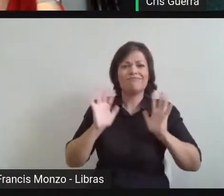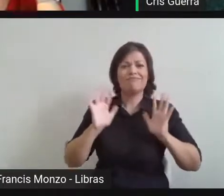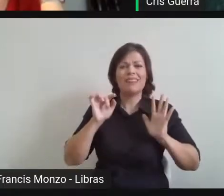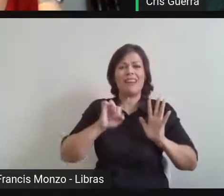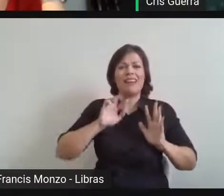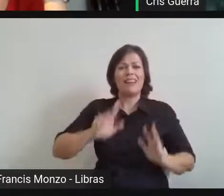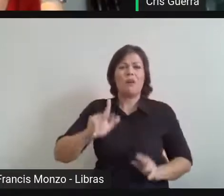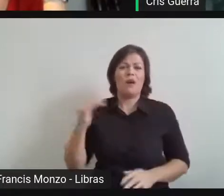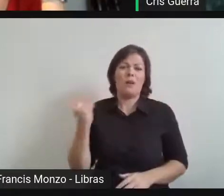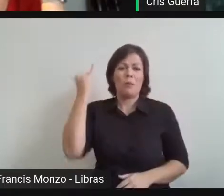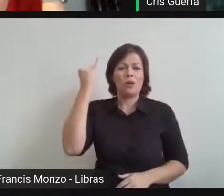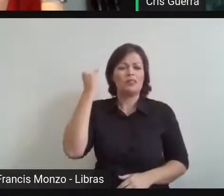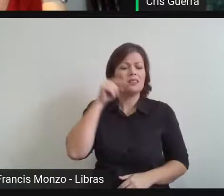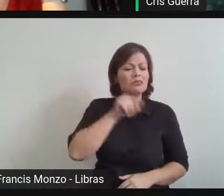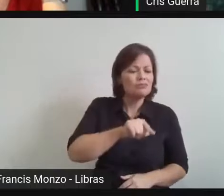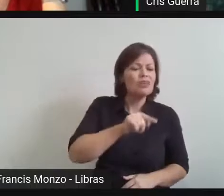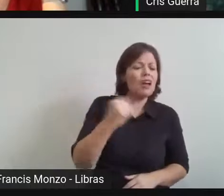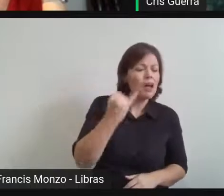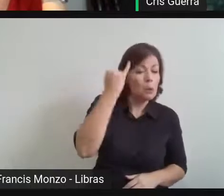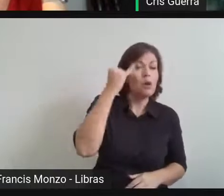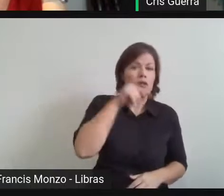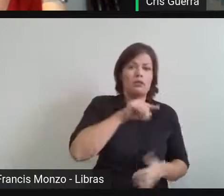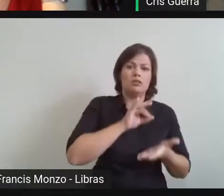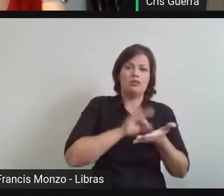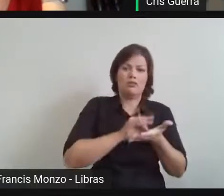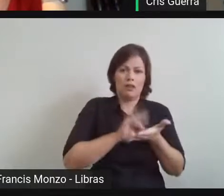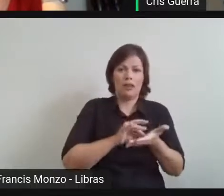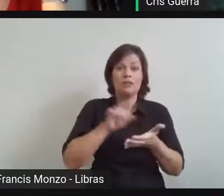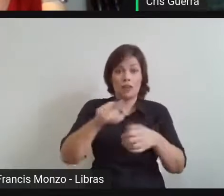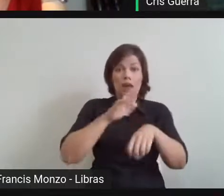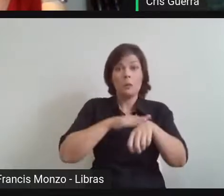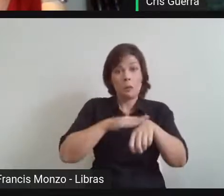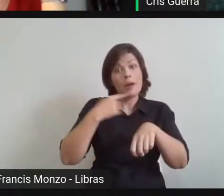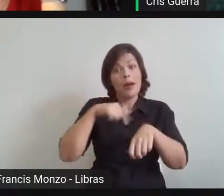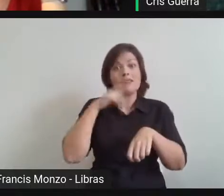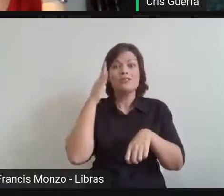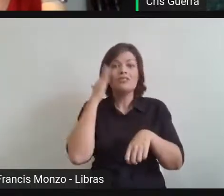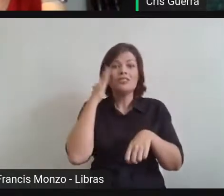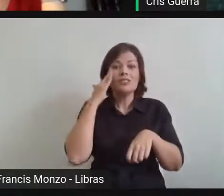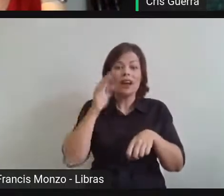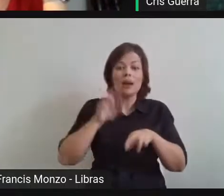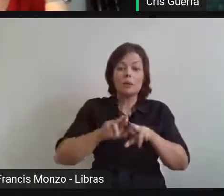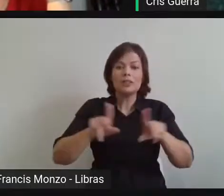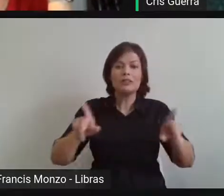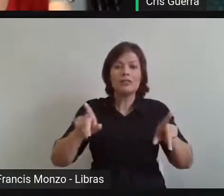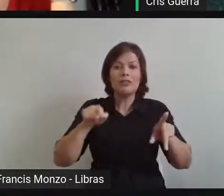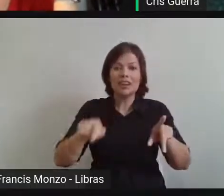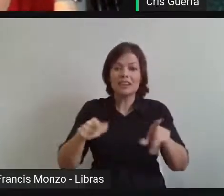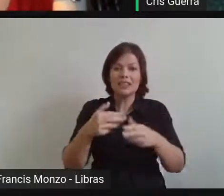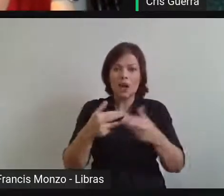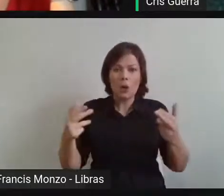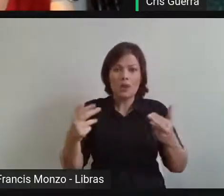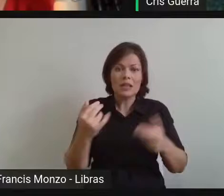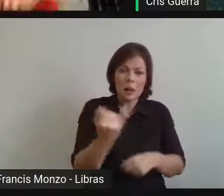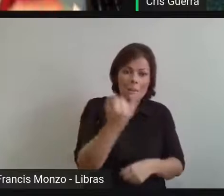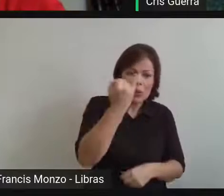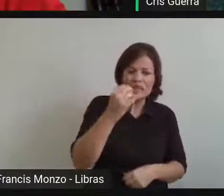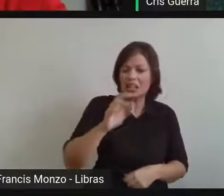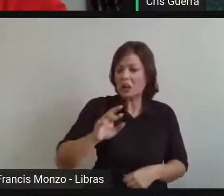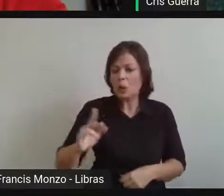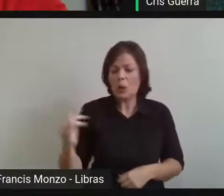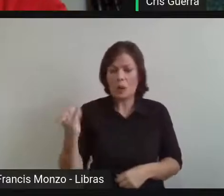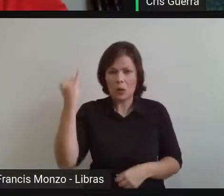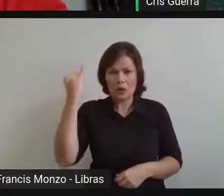né? Nessa hora que você vê o que é importante e o que não é importante, né? é um aprendizado, Cris.